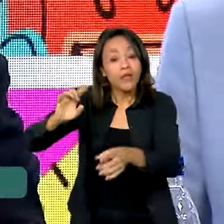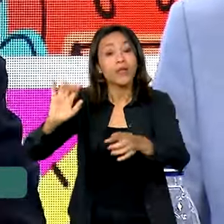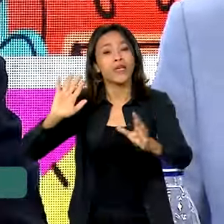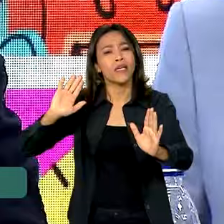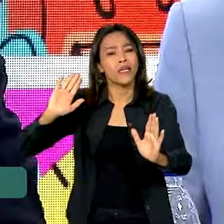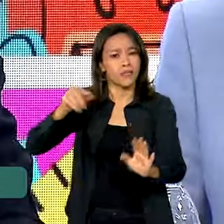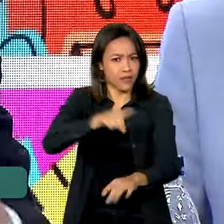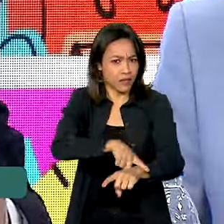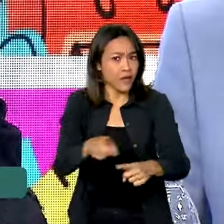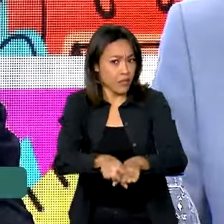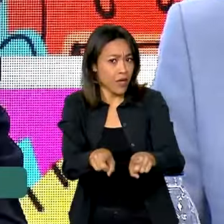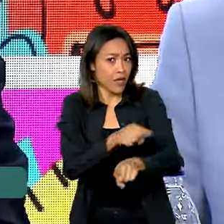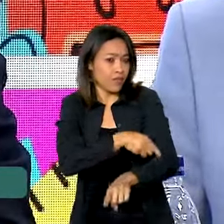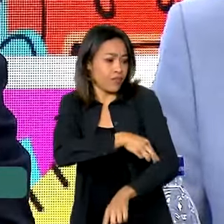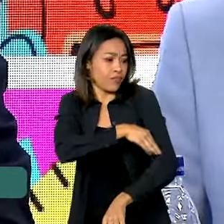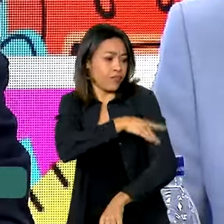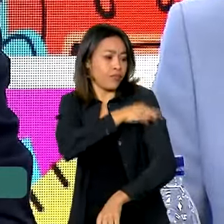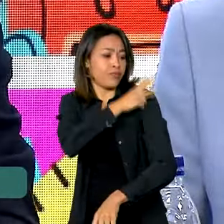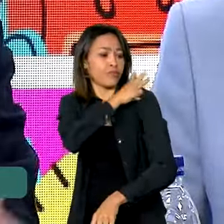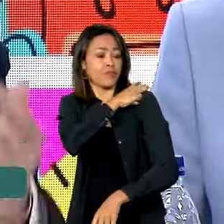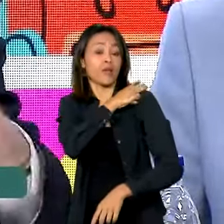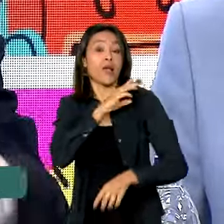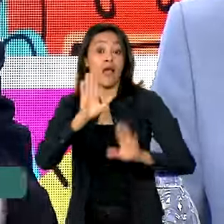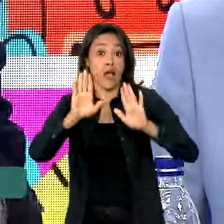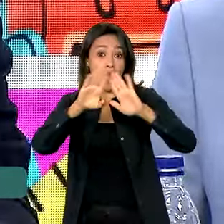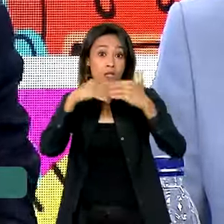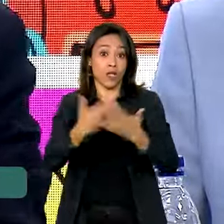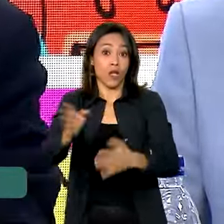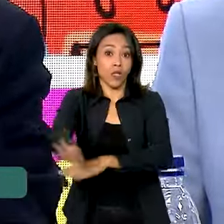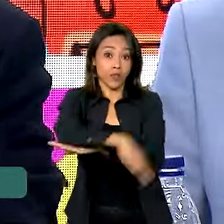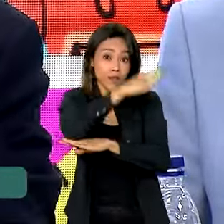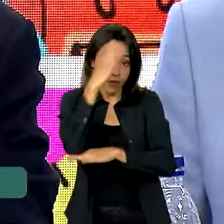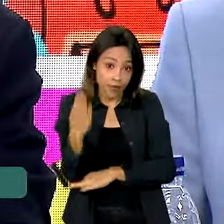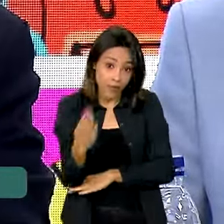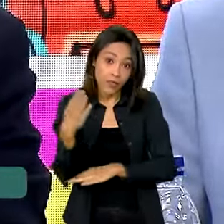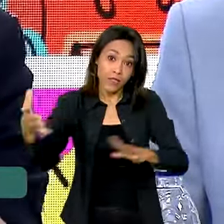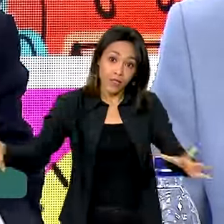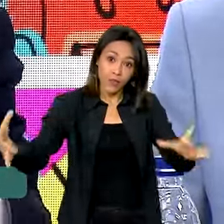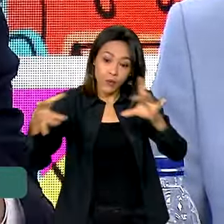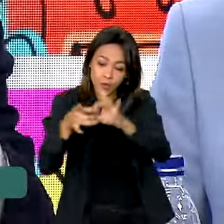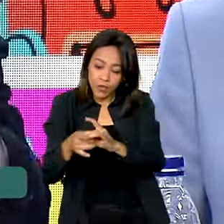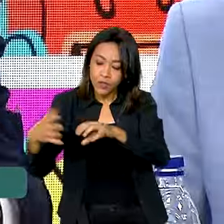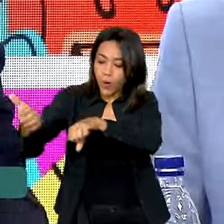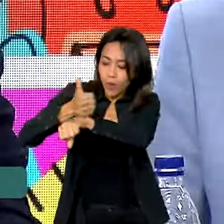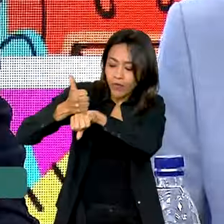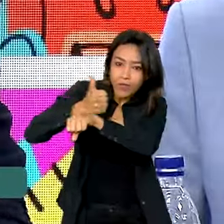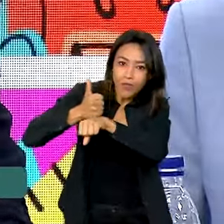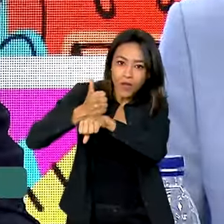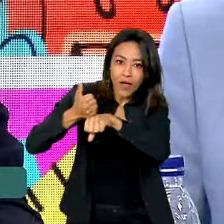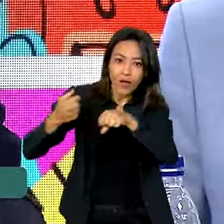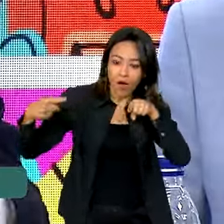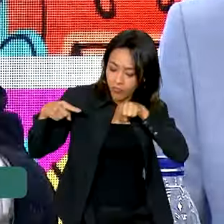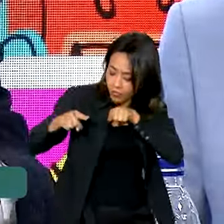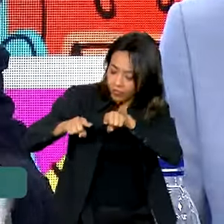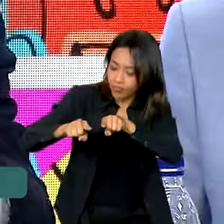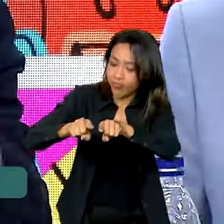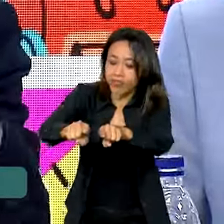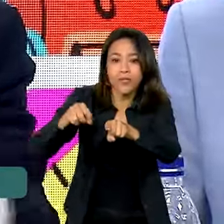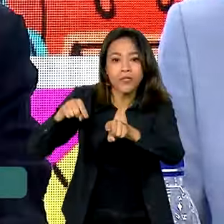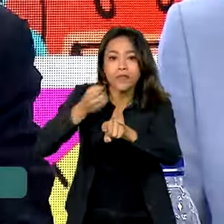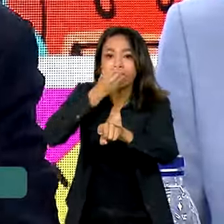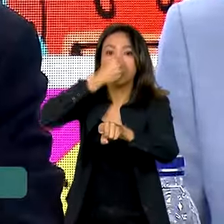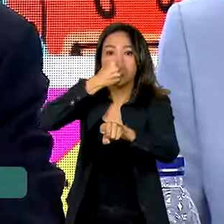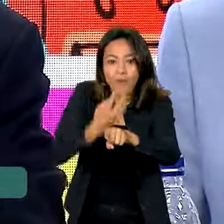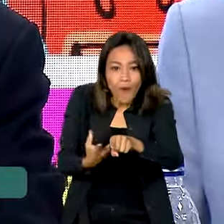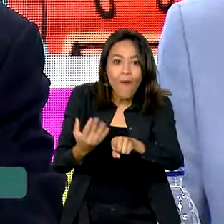finais para o ensino médio a escola de tempo integral e a sua integração com o ensino profissional certamente é o movimento que vem assegurando